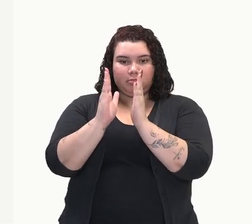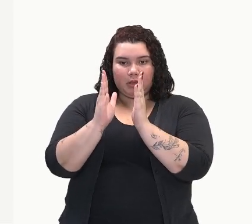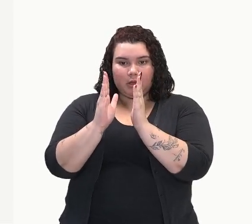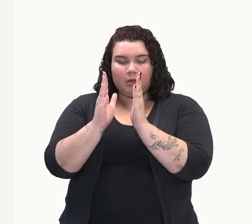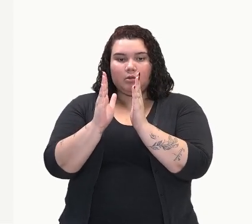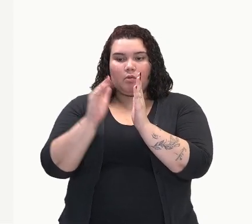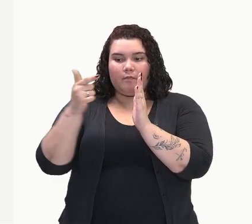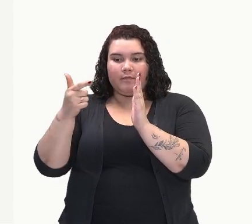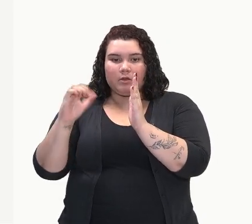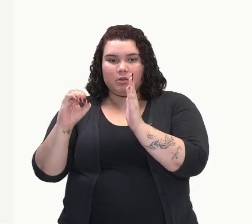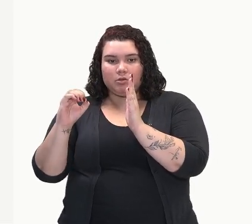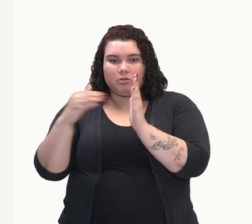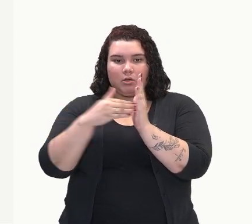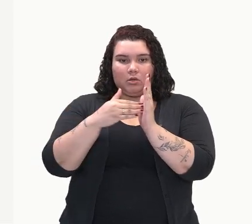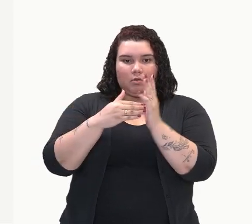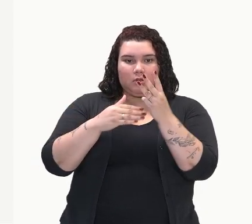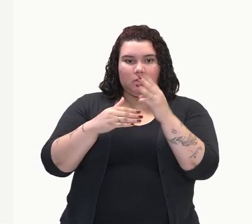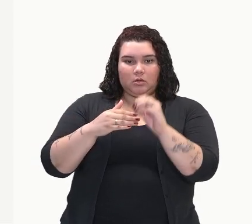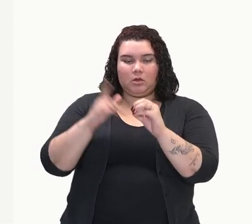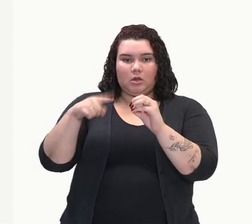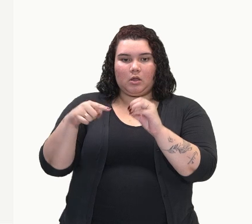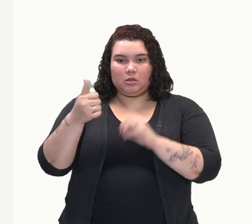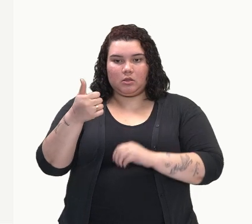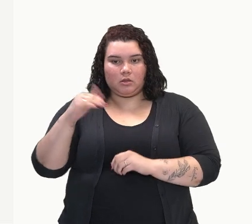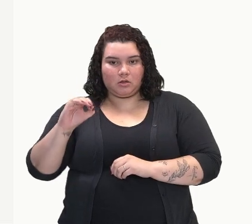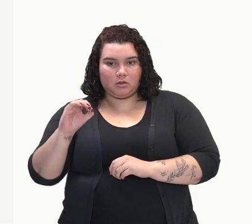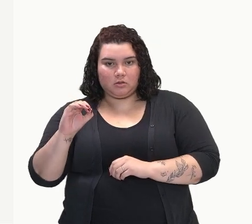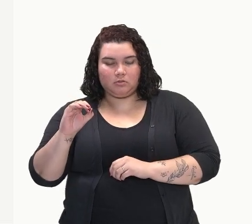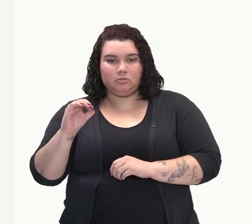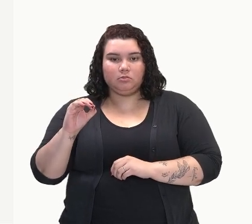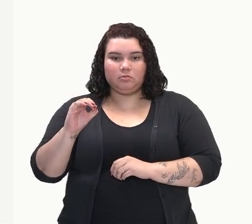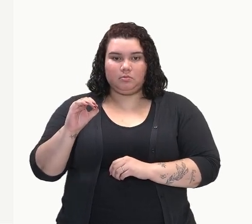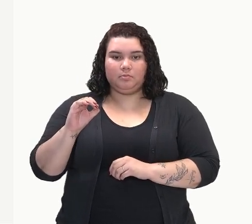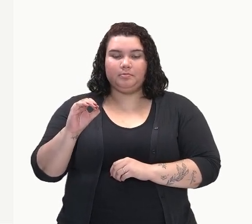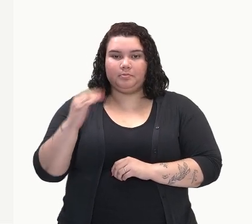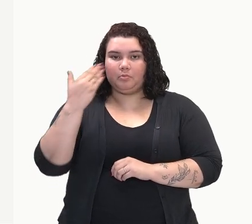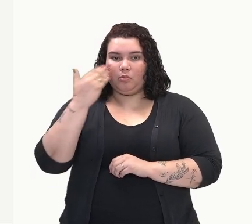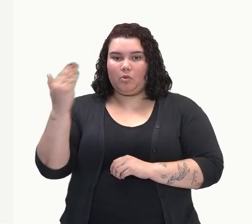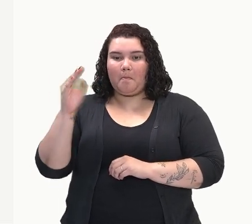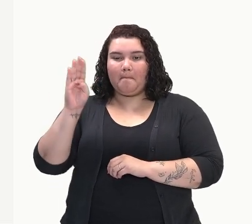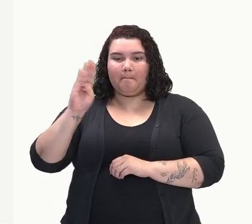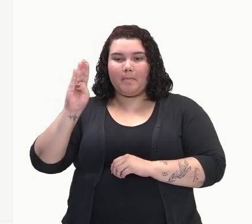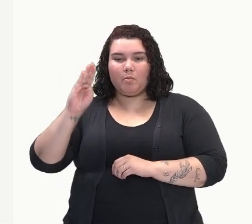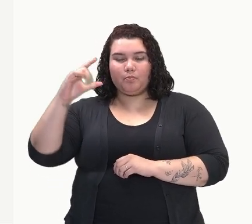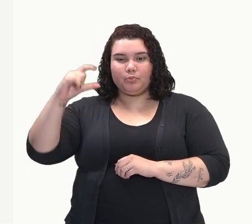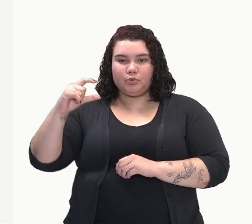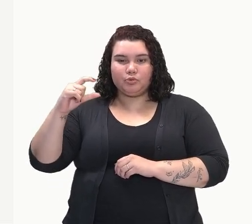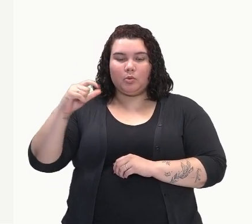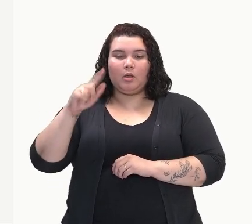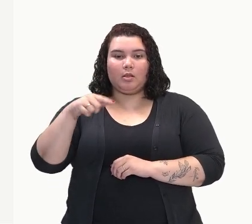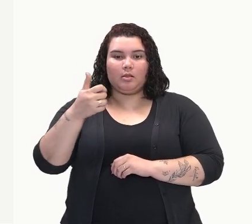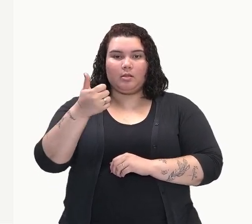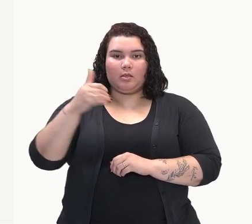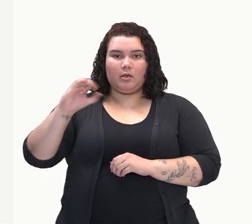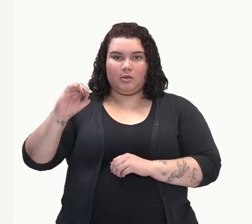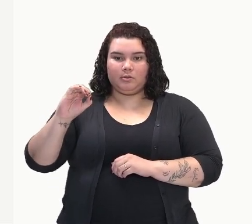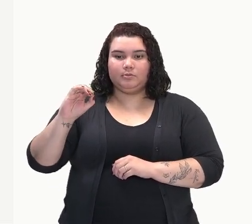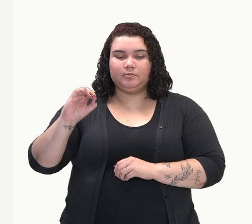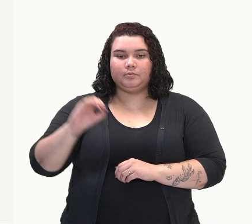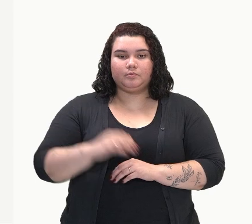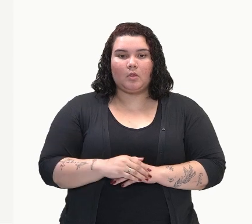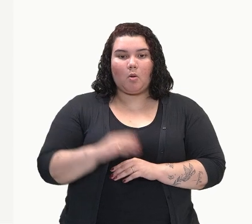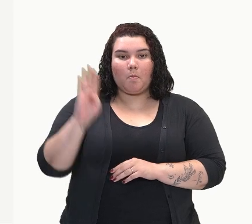vai do 20 até o 30, ele vale 10. É a nossa base menor. A base menor vale 10. A